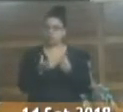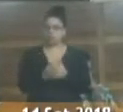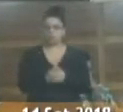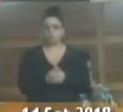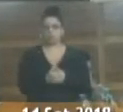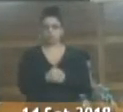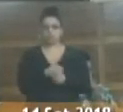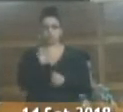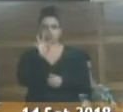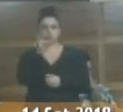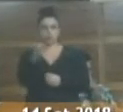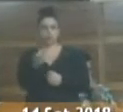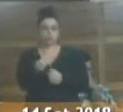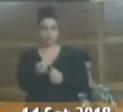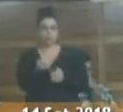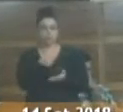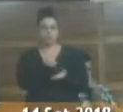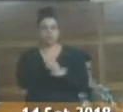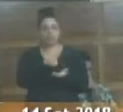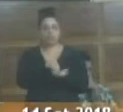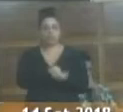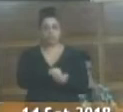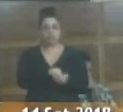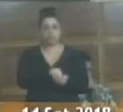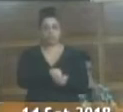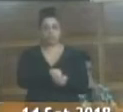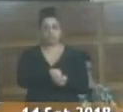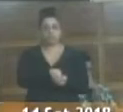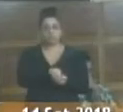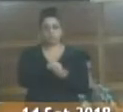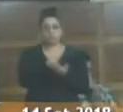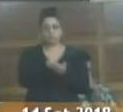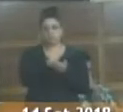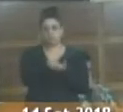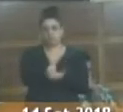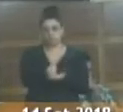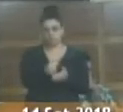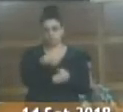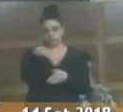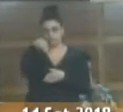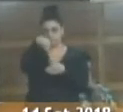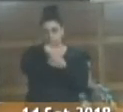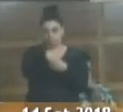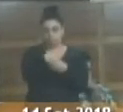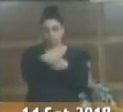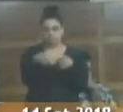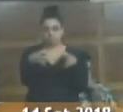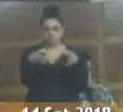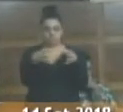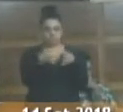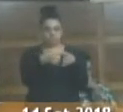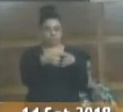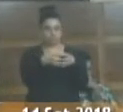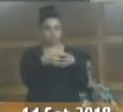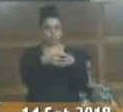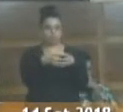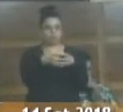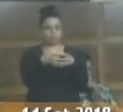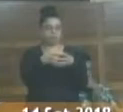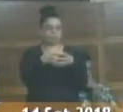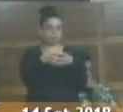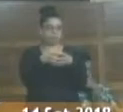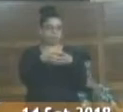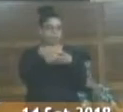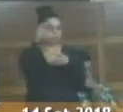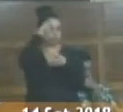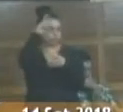pela essa estrutura, de falta dessa estrutura para dentro das comunidades tradicionais, né? E hoje a gente